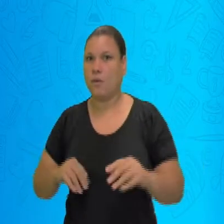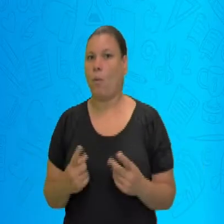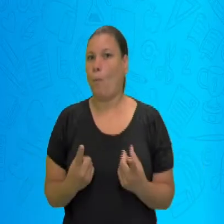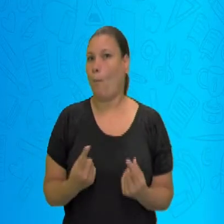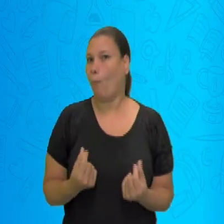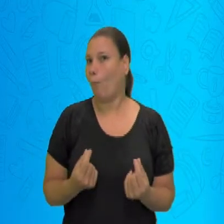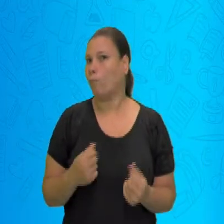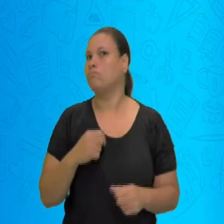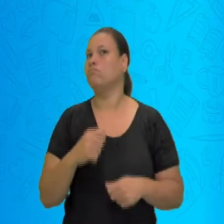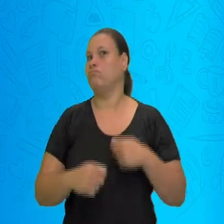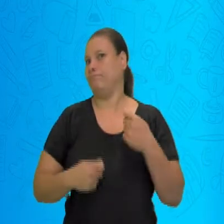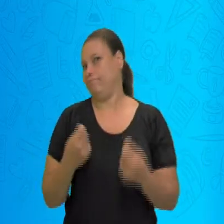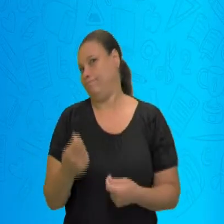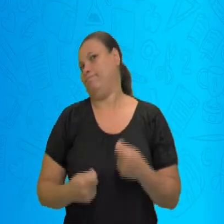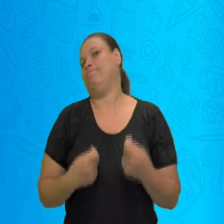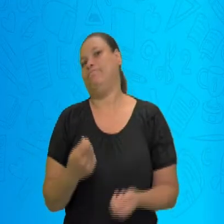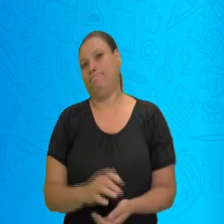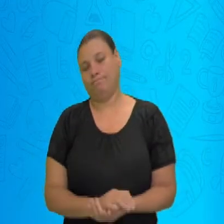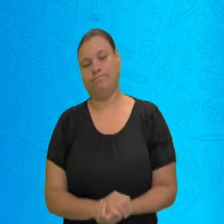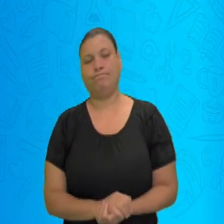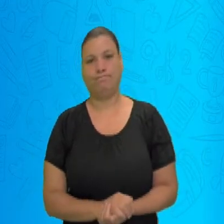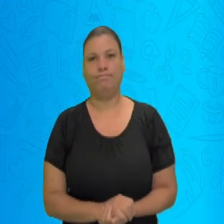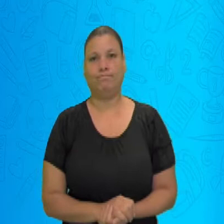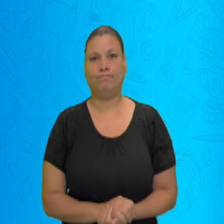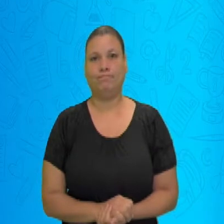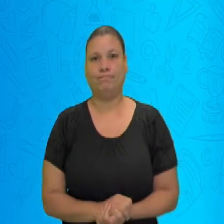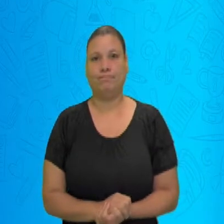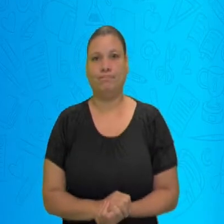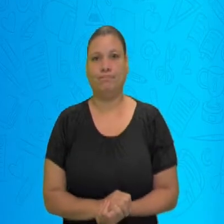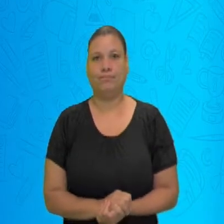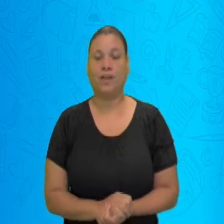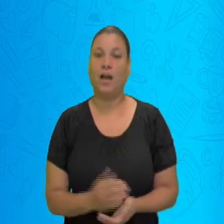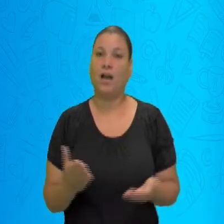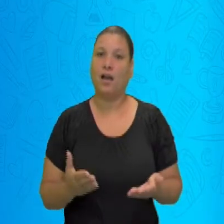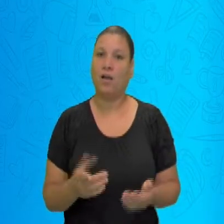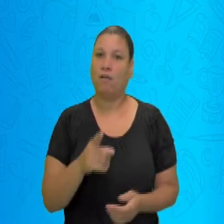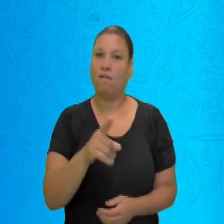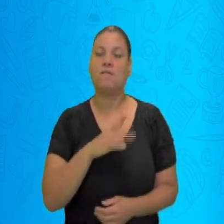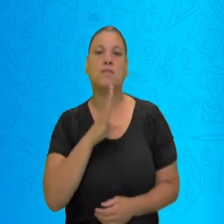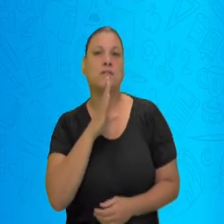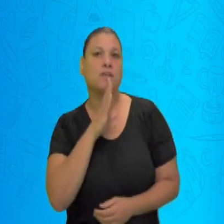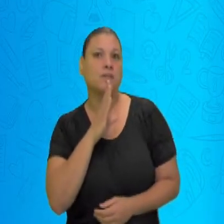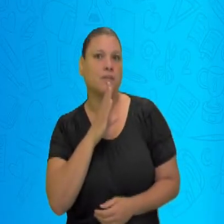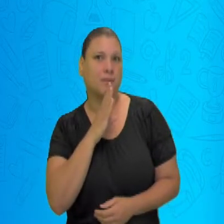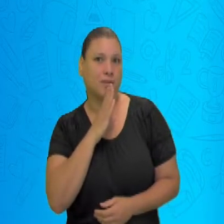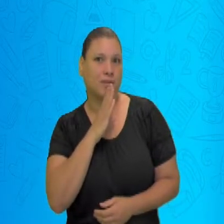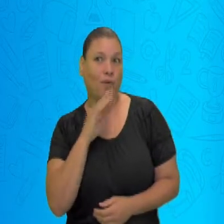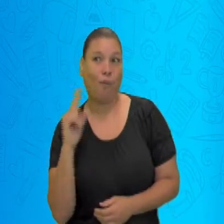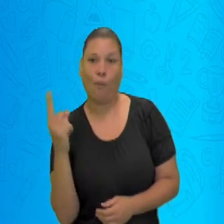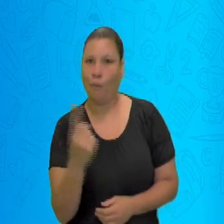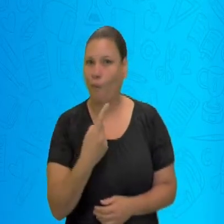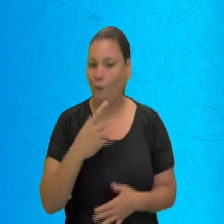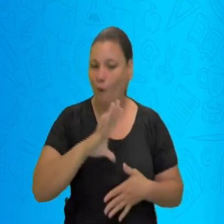socioeconômica também. Ok? Então vamos conhecer o nosso